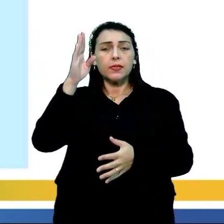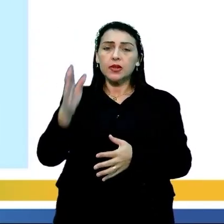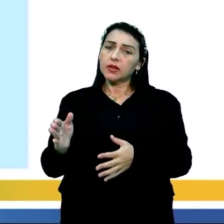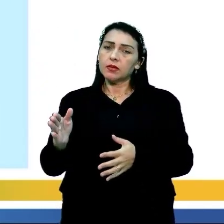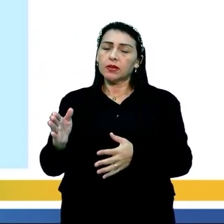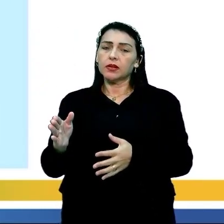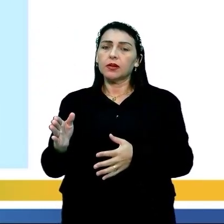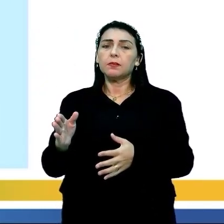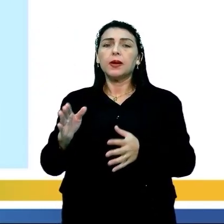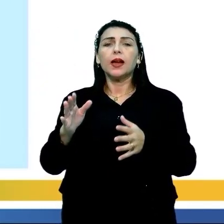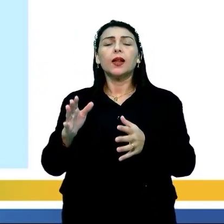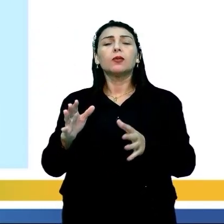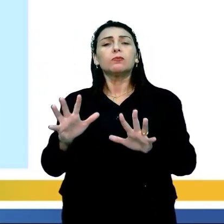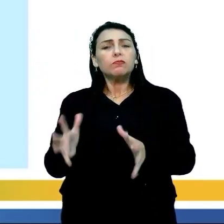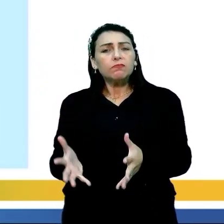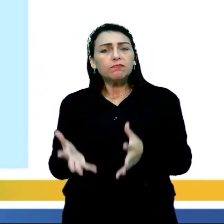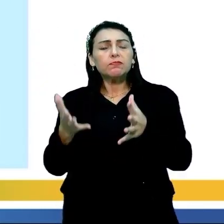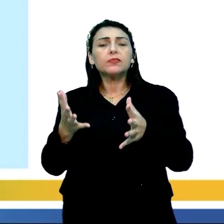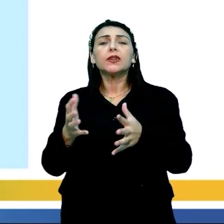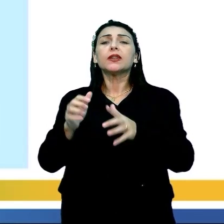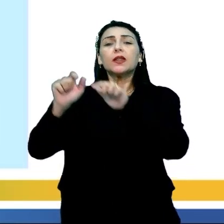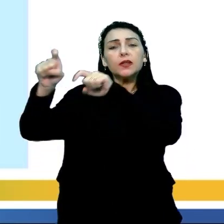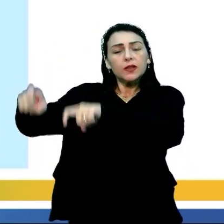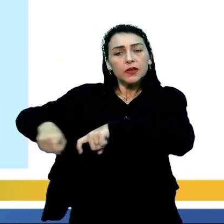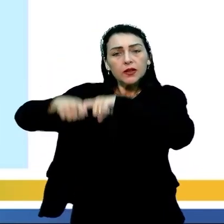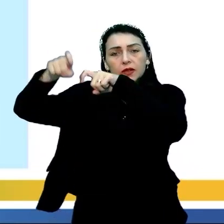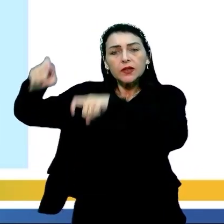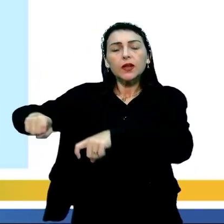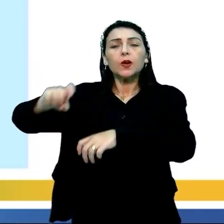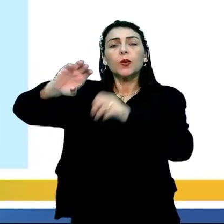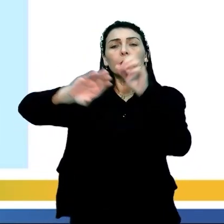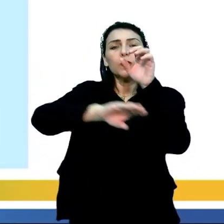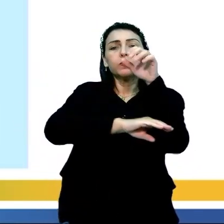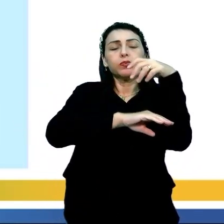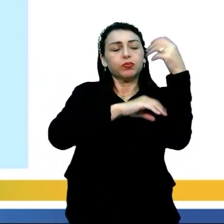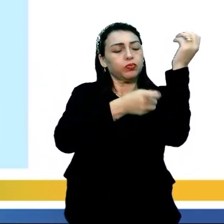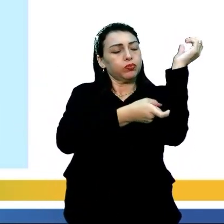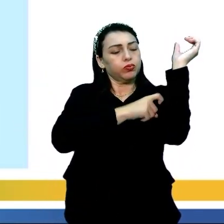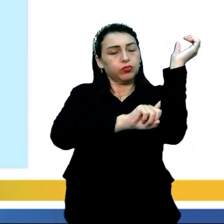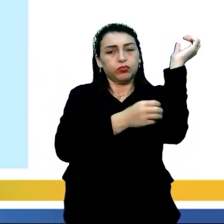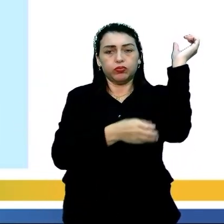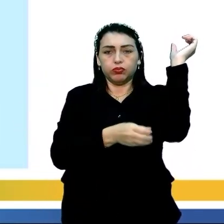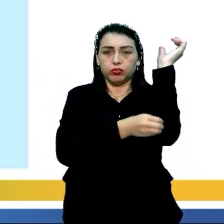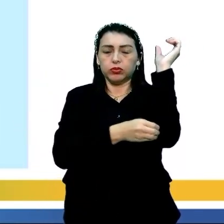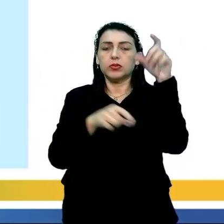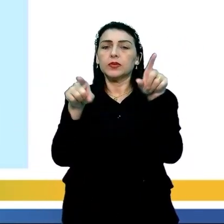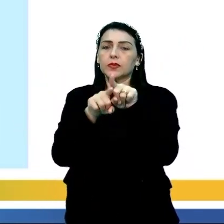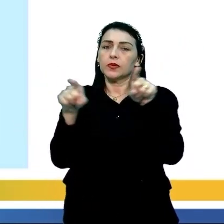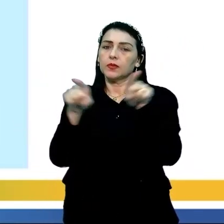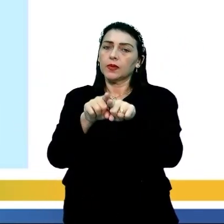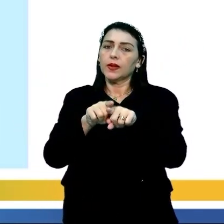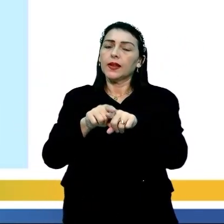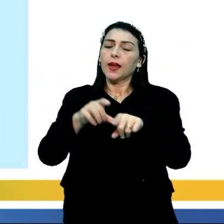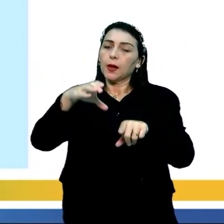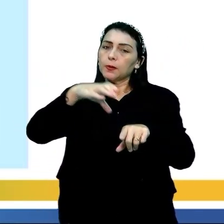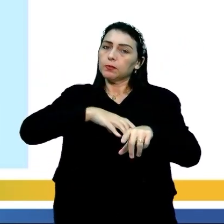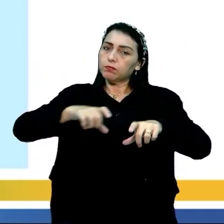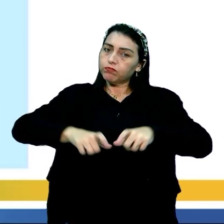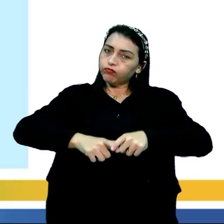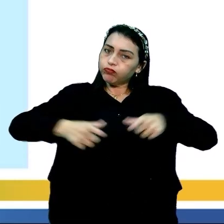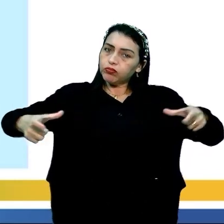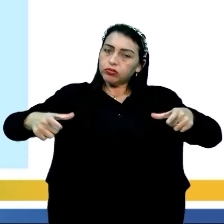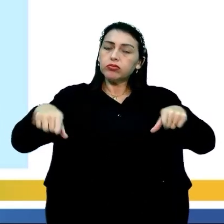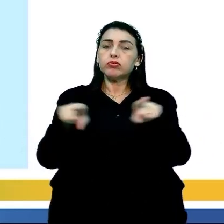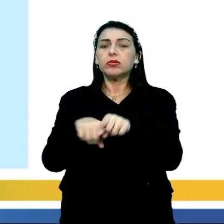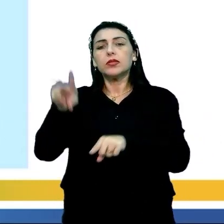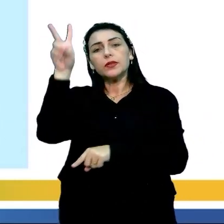principalmente pelo avanço da atividade agropecuária, do extrativismo e também das áreas urbanas em expansão. Lembrando que